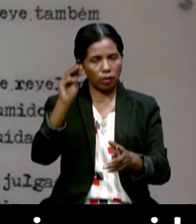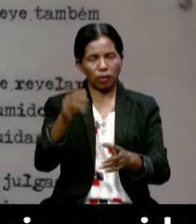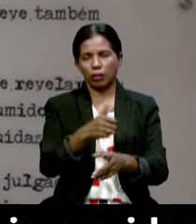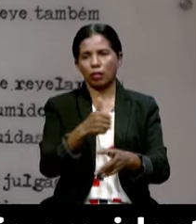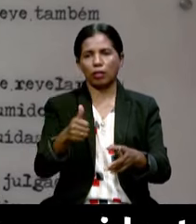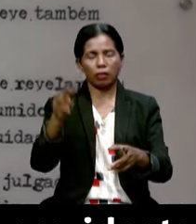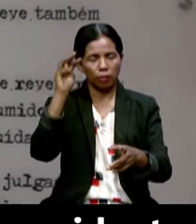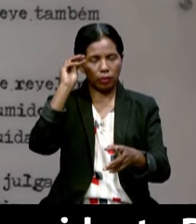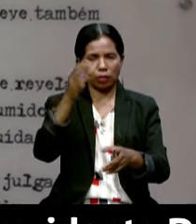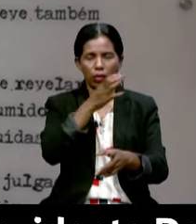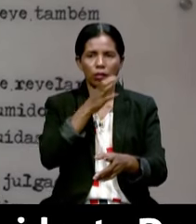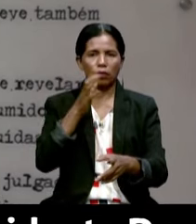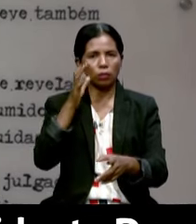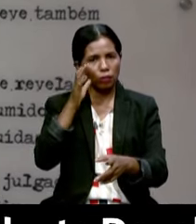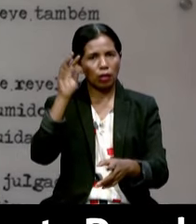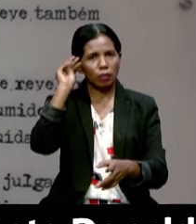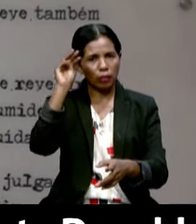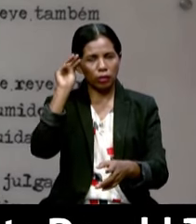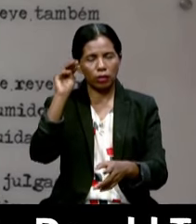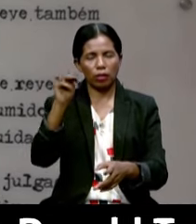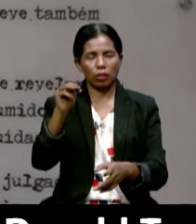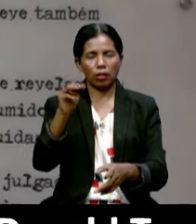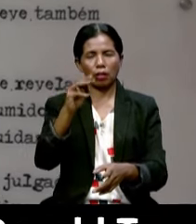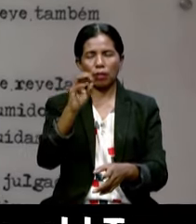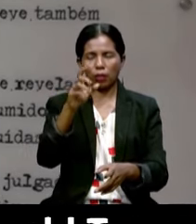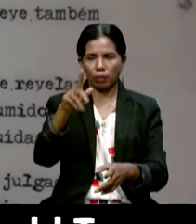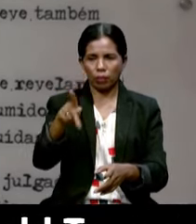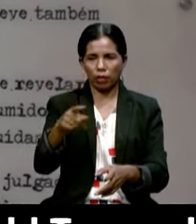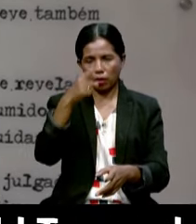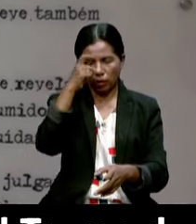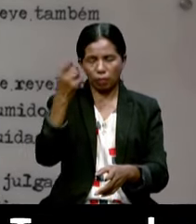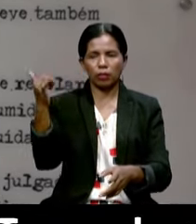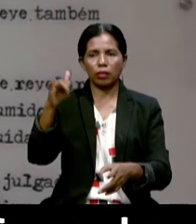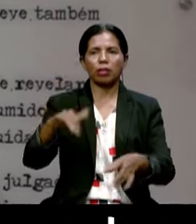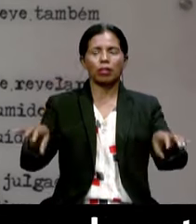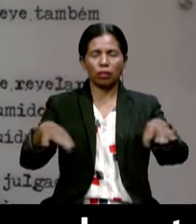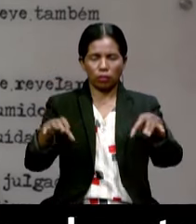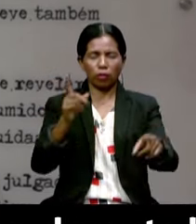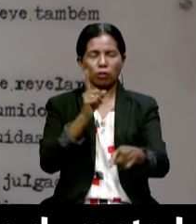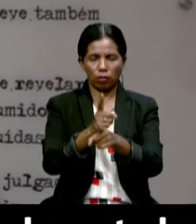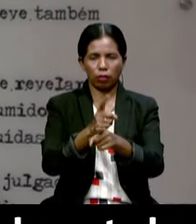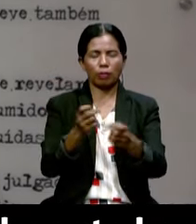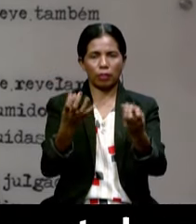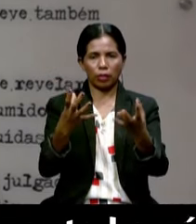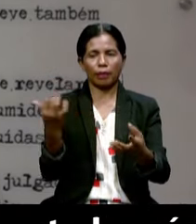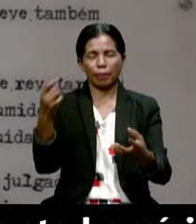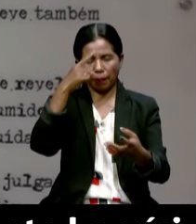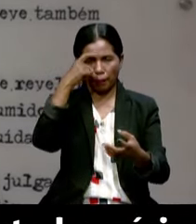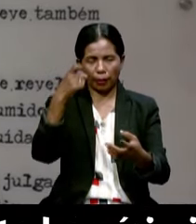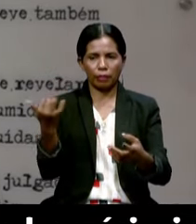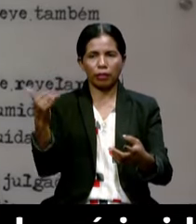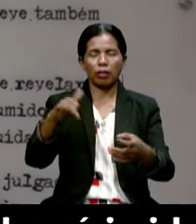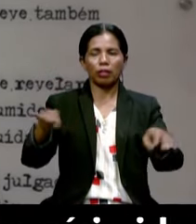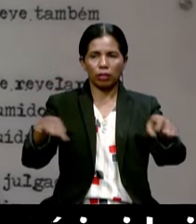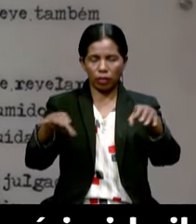exemplo, o Ministério da Agricultura, o Ministério das Obras Públicas, não estamos a ser um carácter serviço único, estamos a ser um serviço